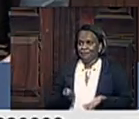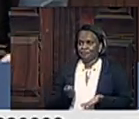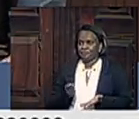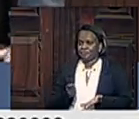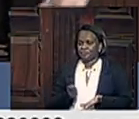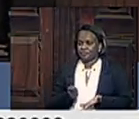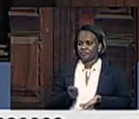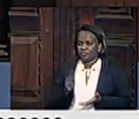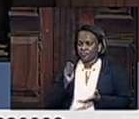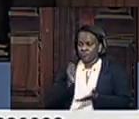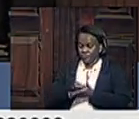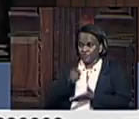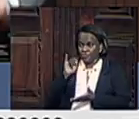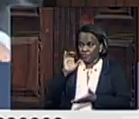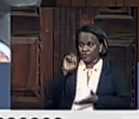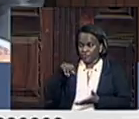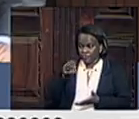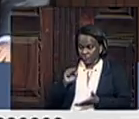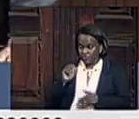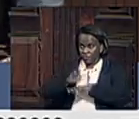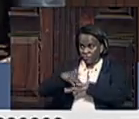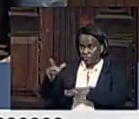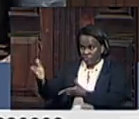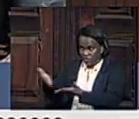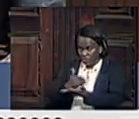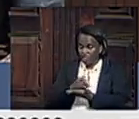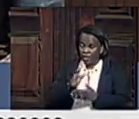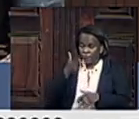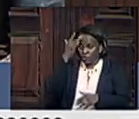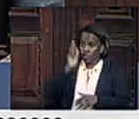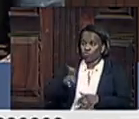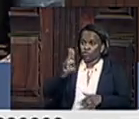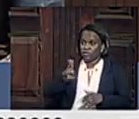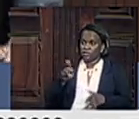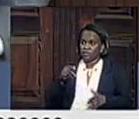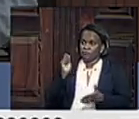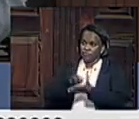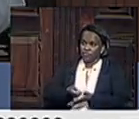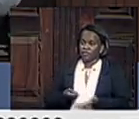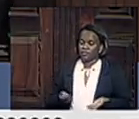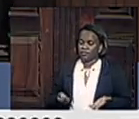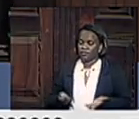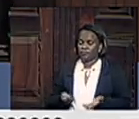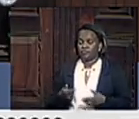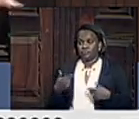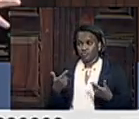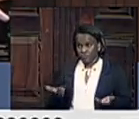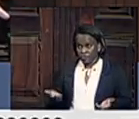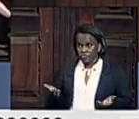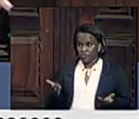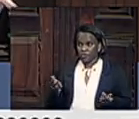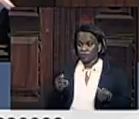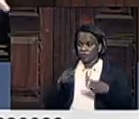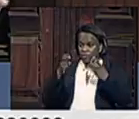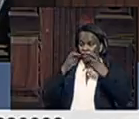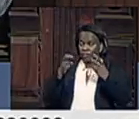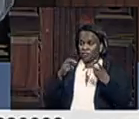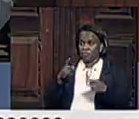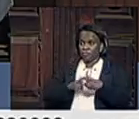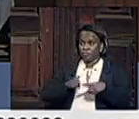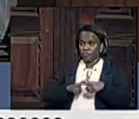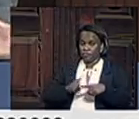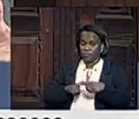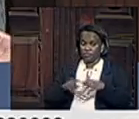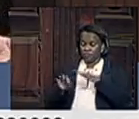ICMS não é quem recolhe, é quem consome. E aí foi um vespeiro, porque